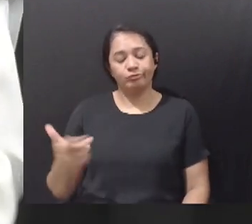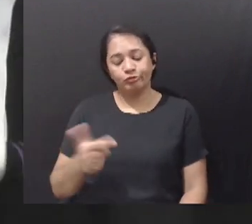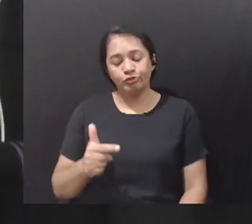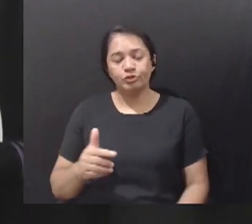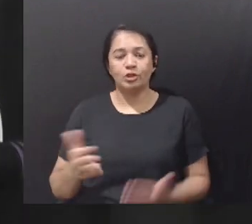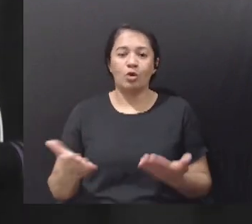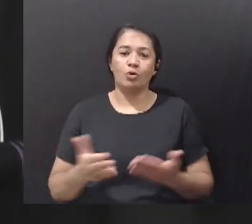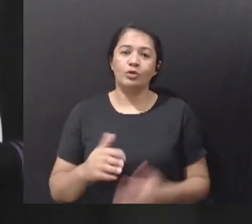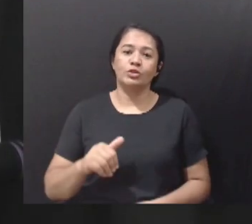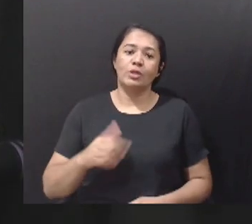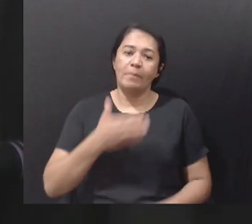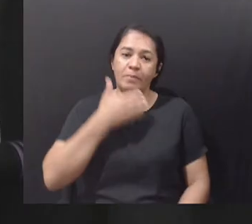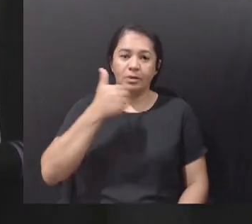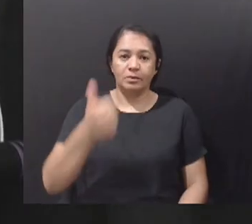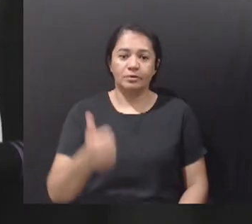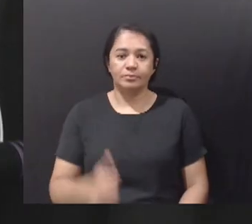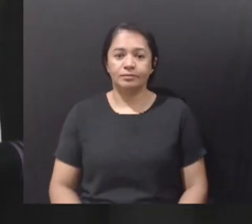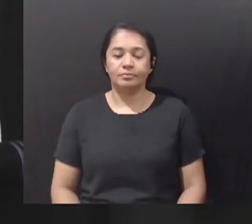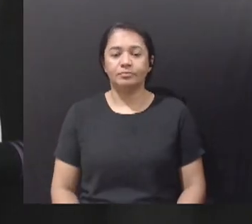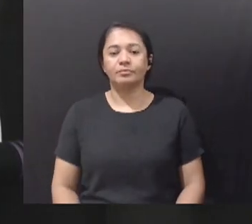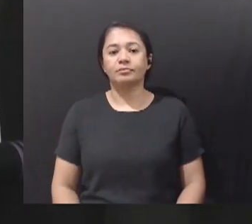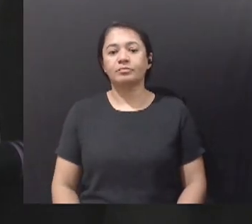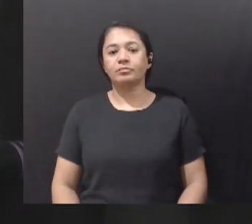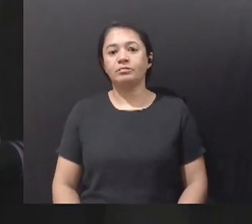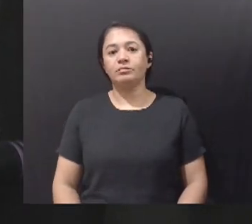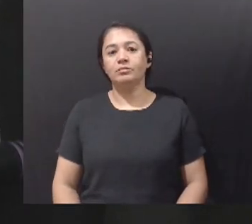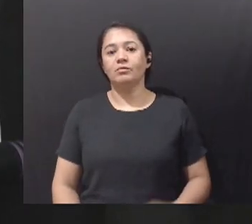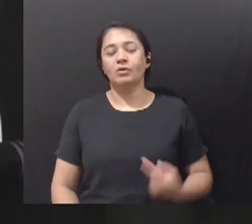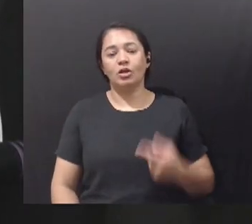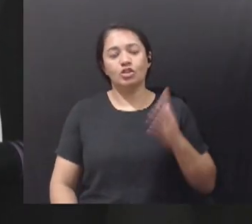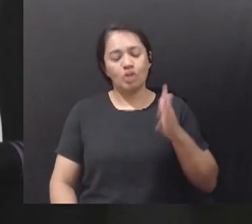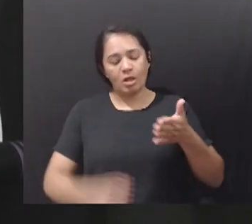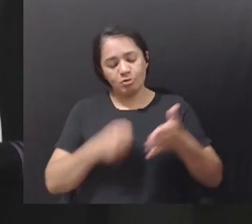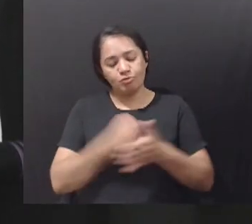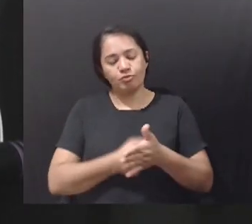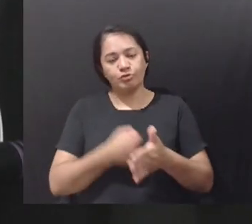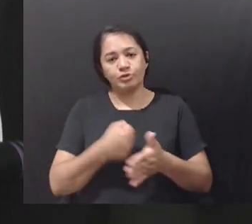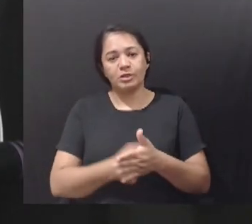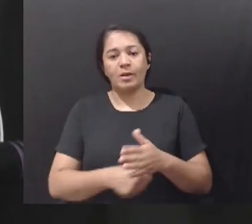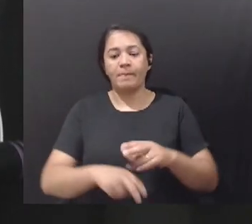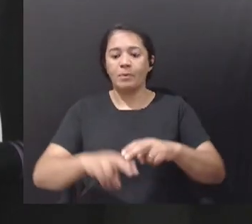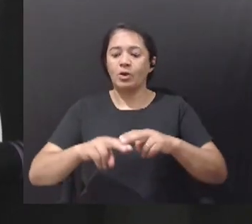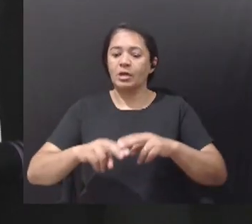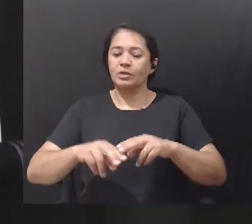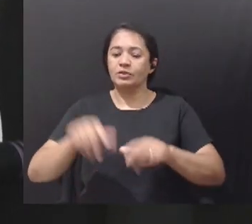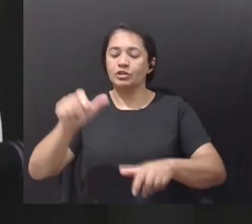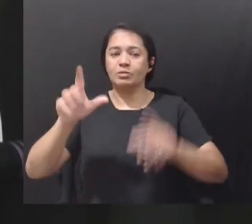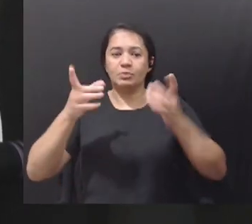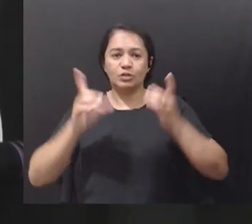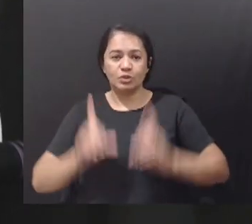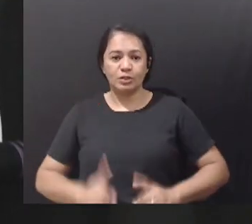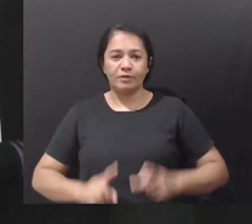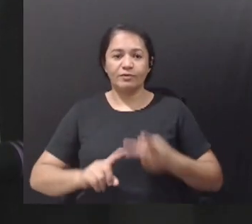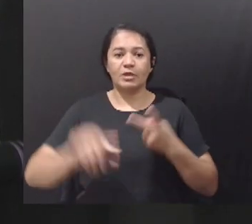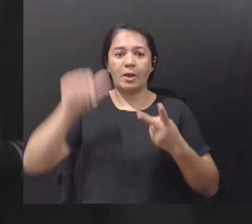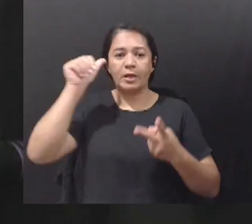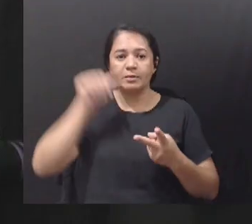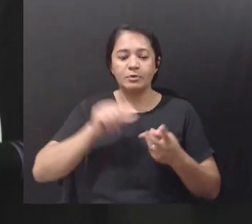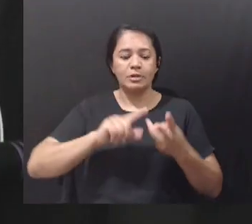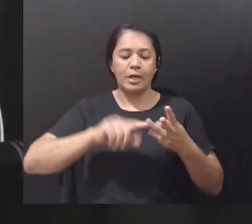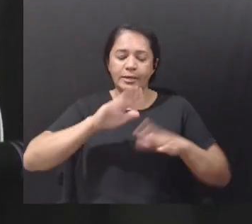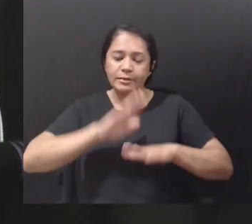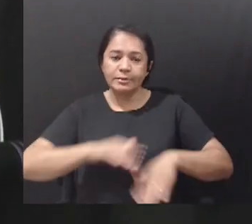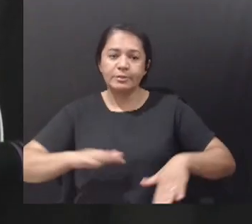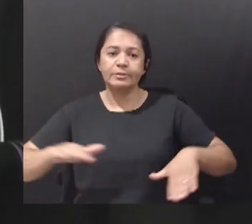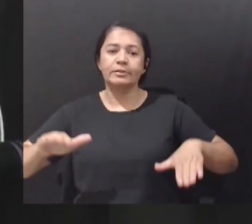maior, por uma série de razões, a gente já lutava. Por pessoas com deficiência, por mulheres, por crianças, na questão